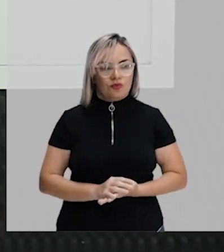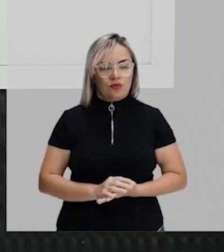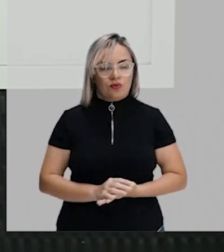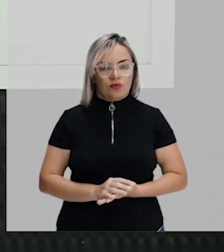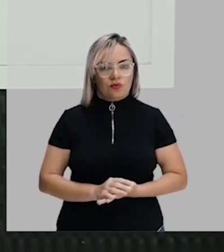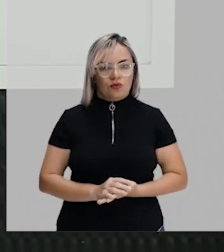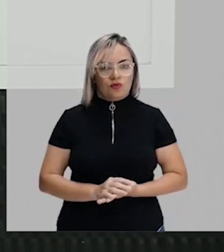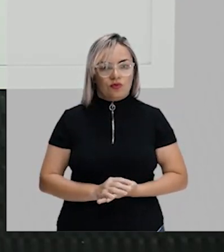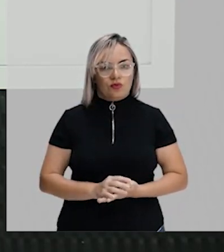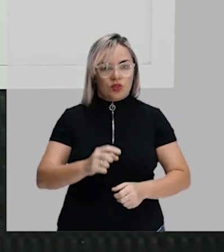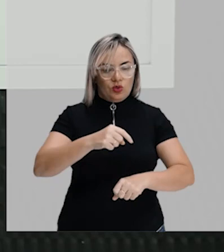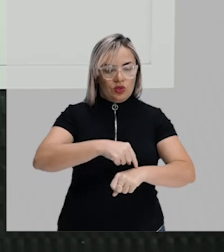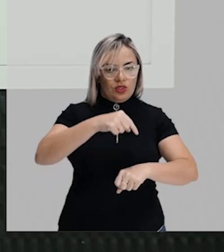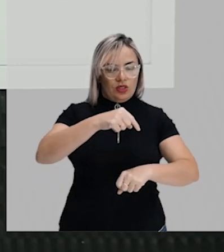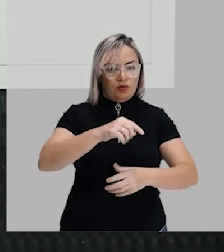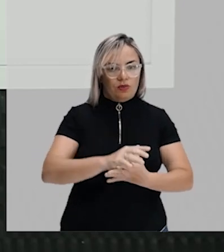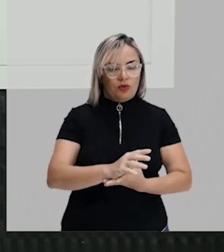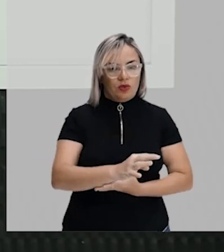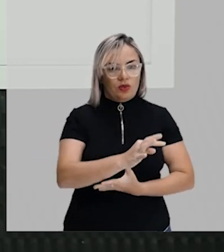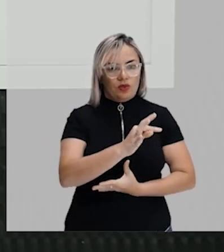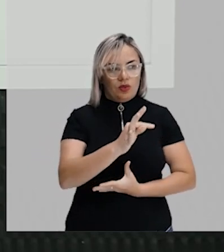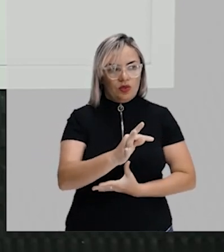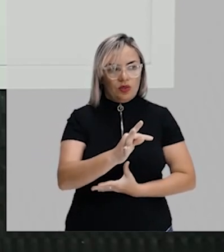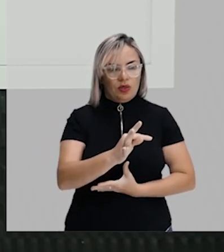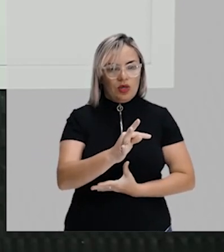até o ponto 2,